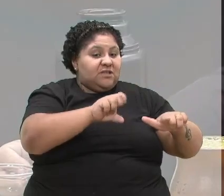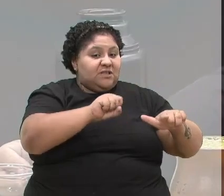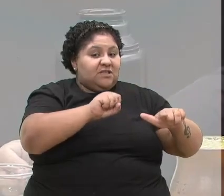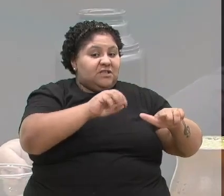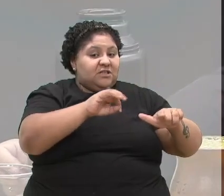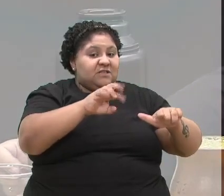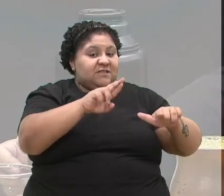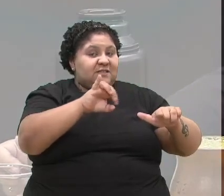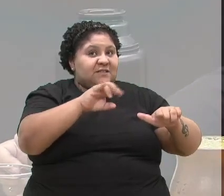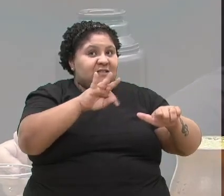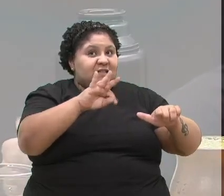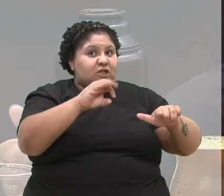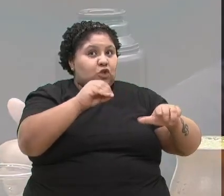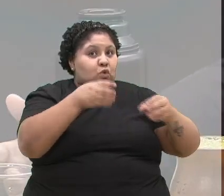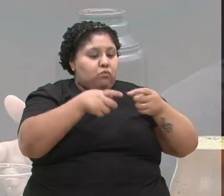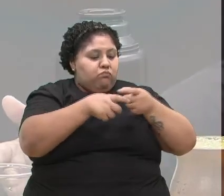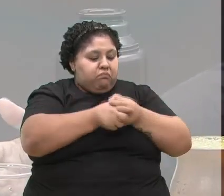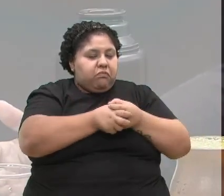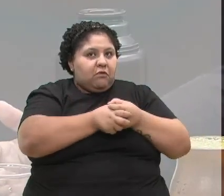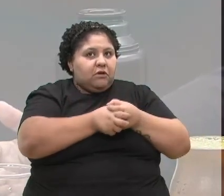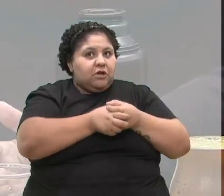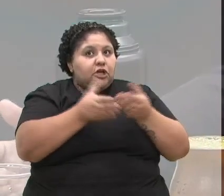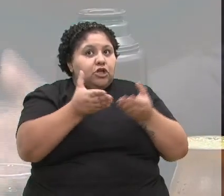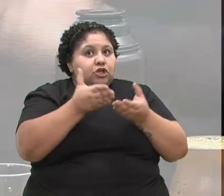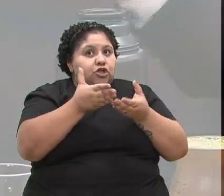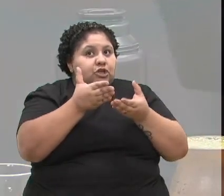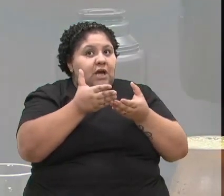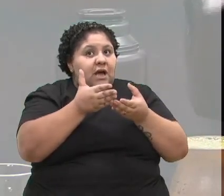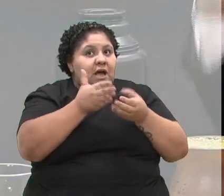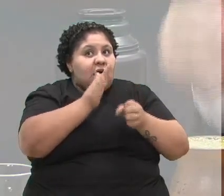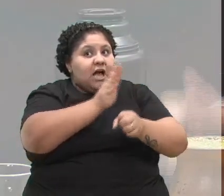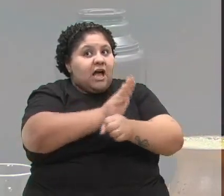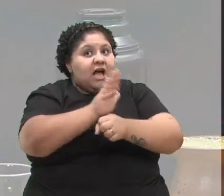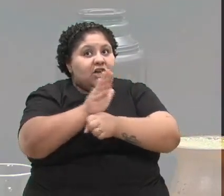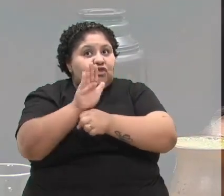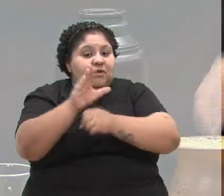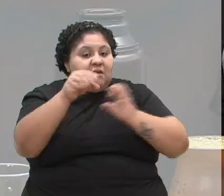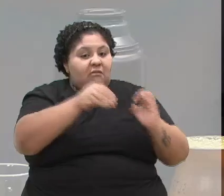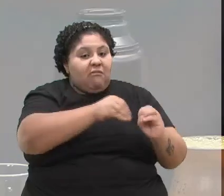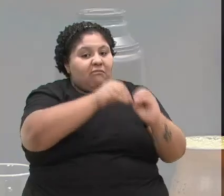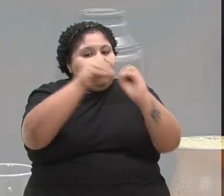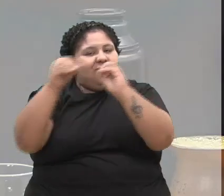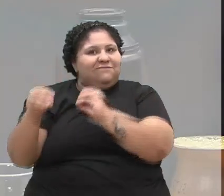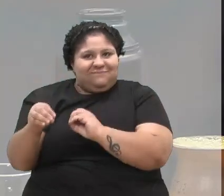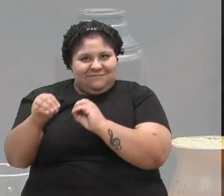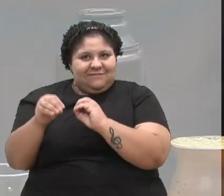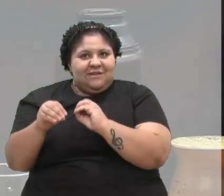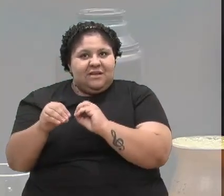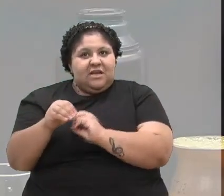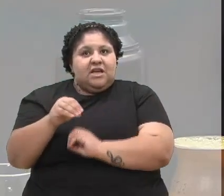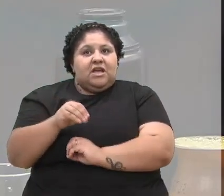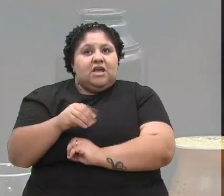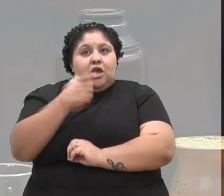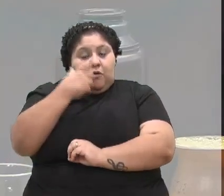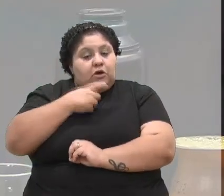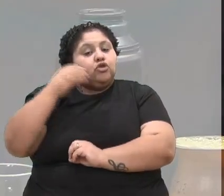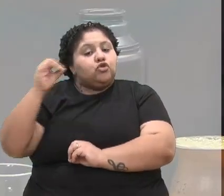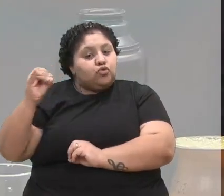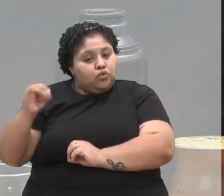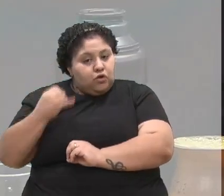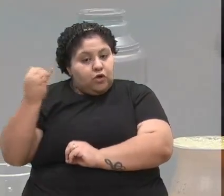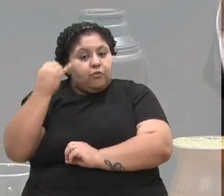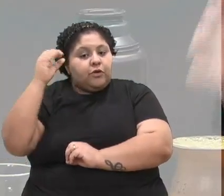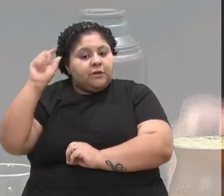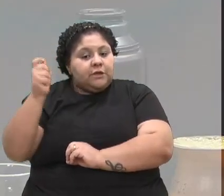que auxiliaria já o deslocamento ser menor e na época também. Então, acho oportuno, necessário. Vi